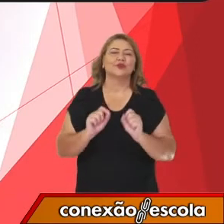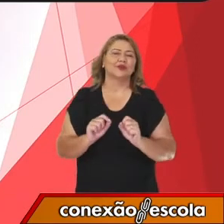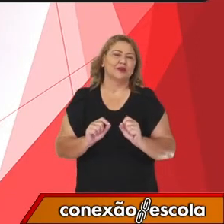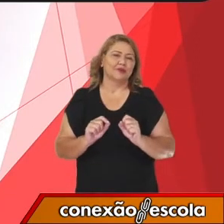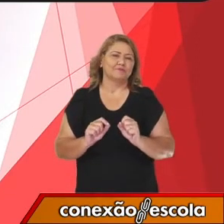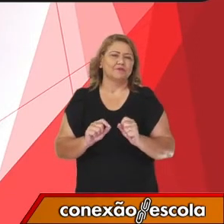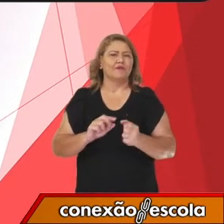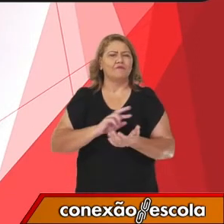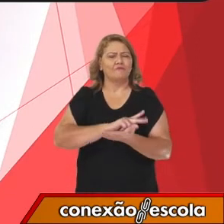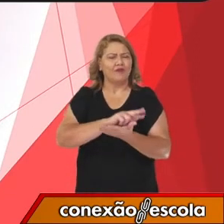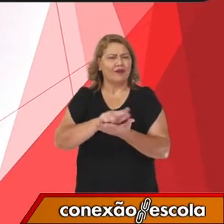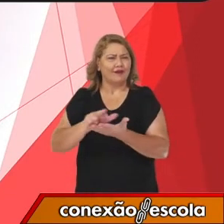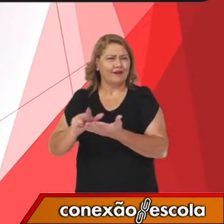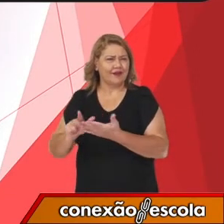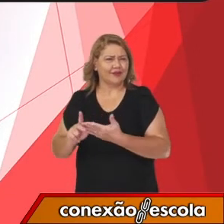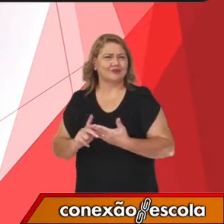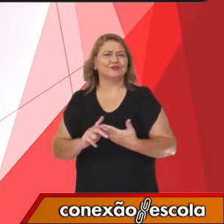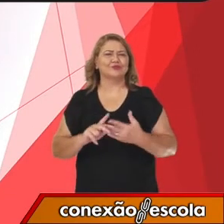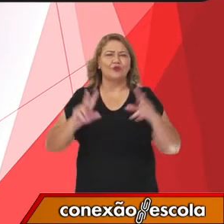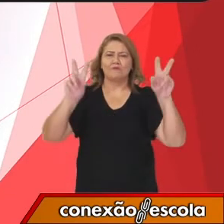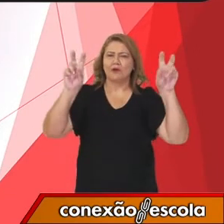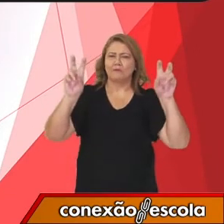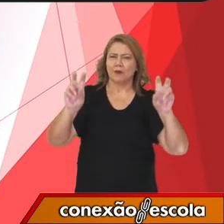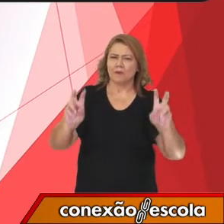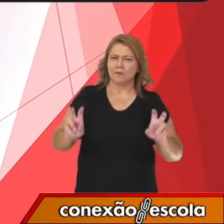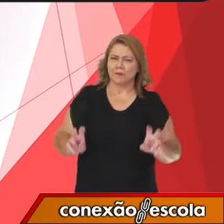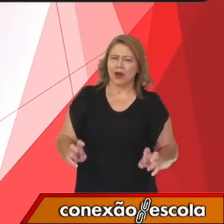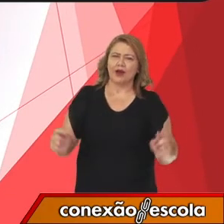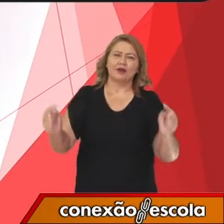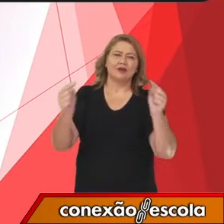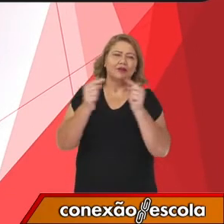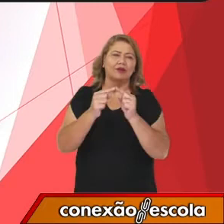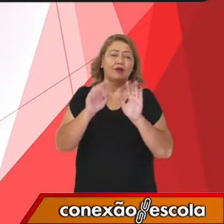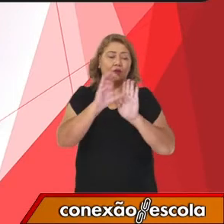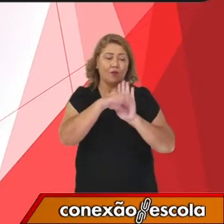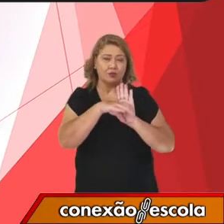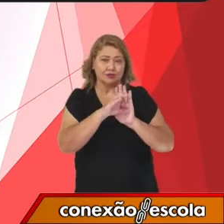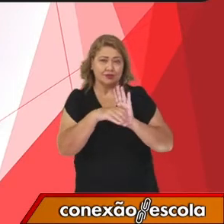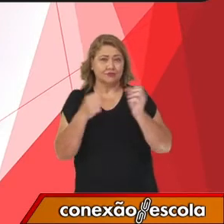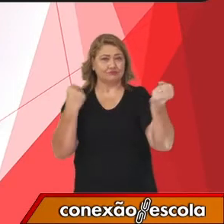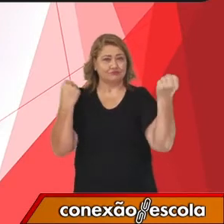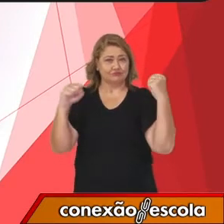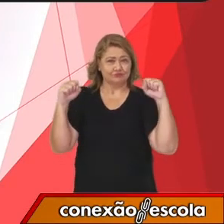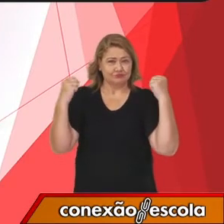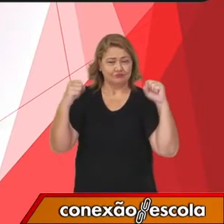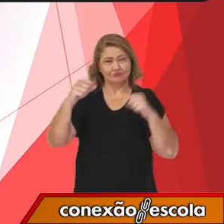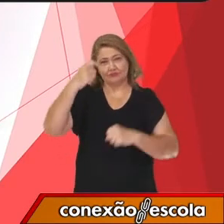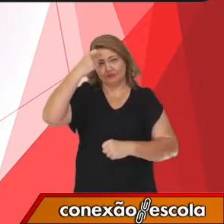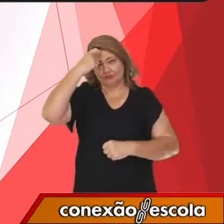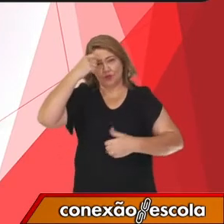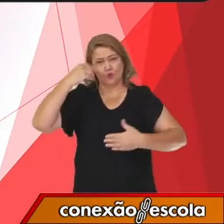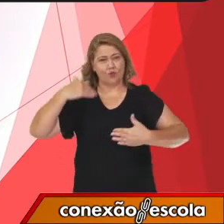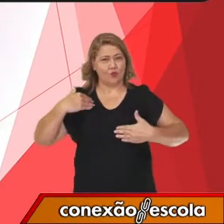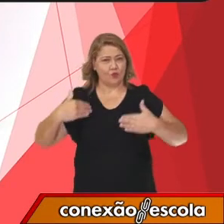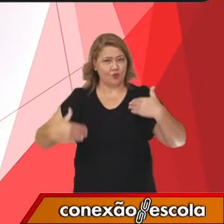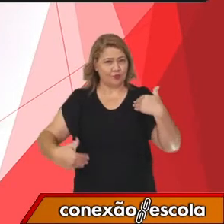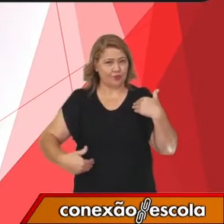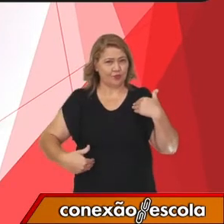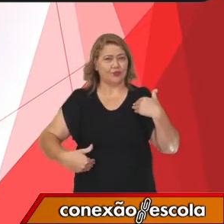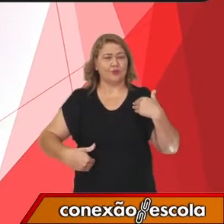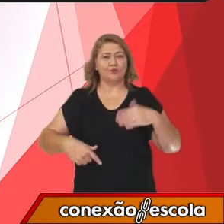abordamos vários tópicos tópicos como conceito de ginástica de conscientização corporal